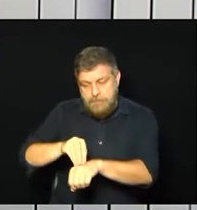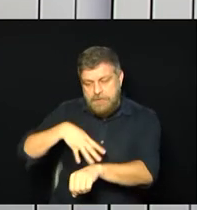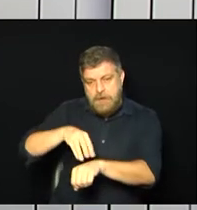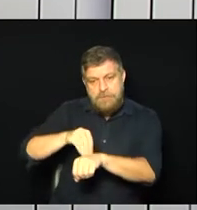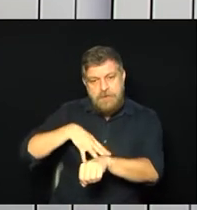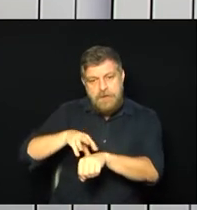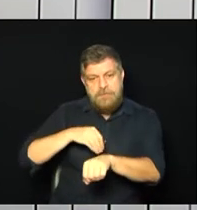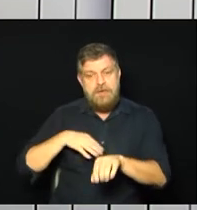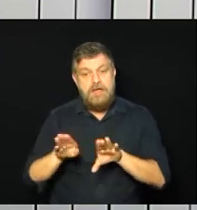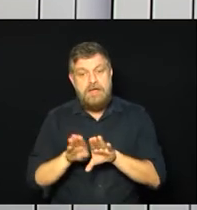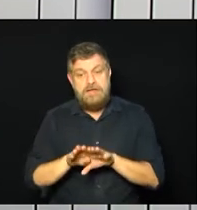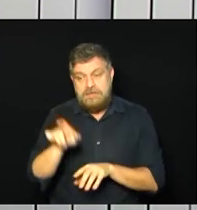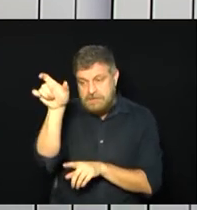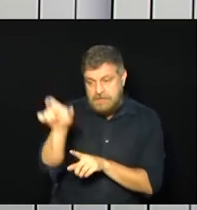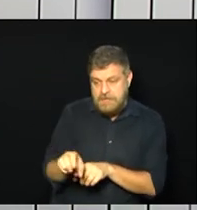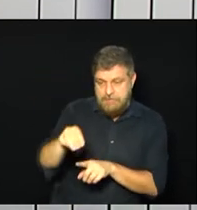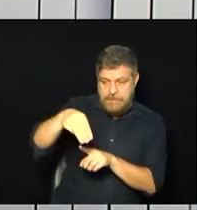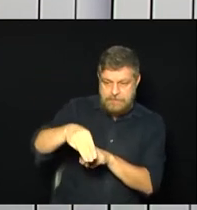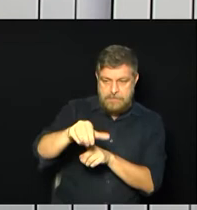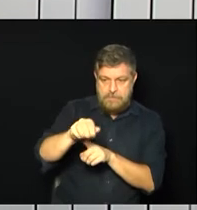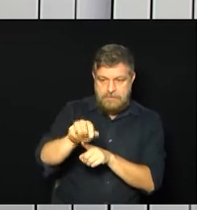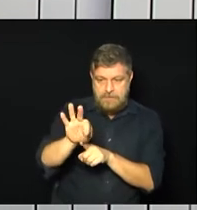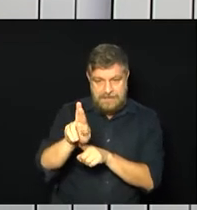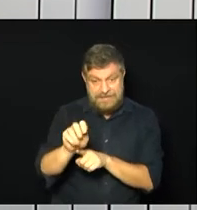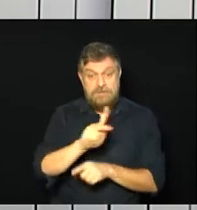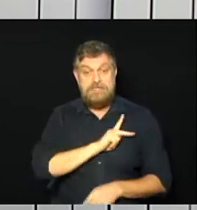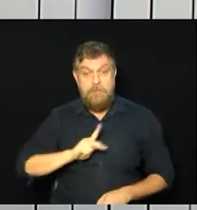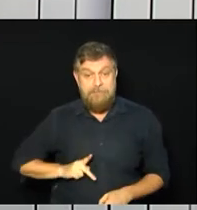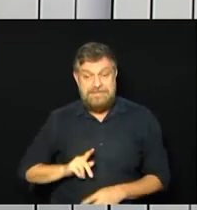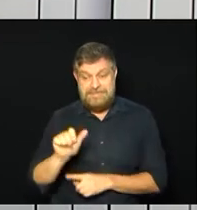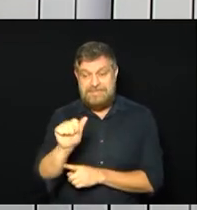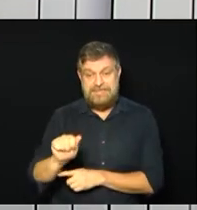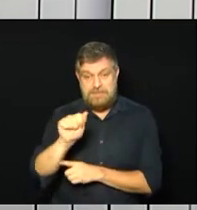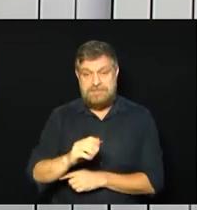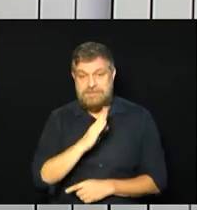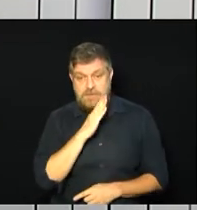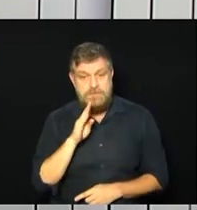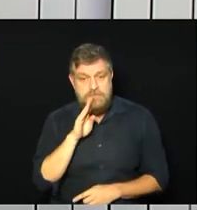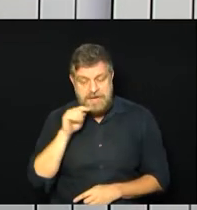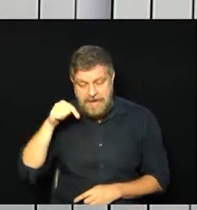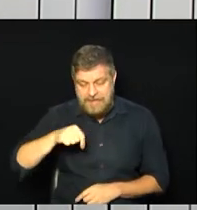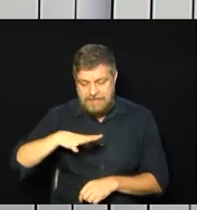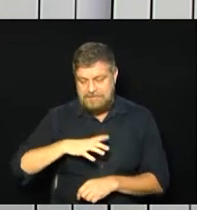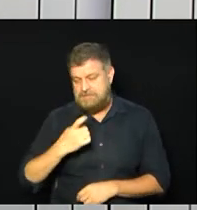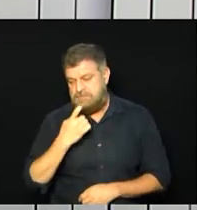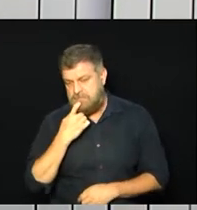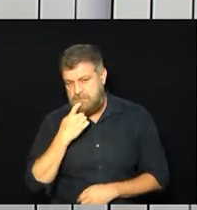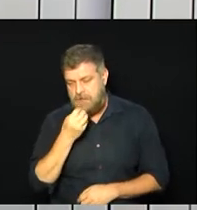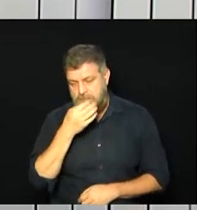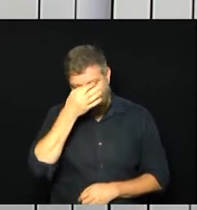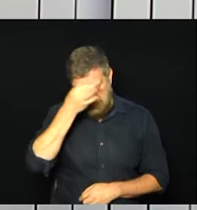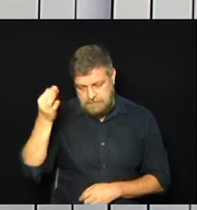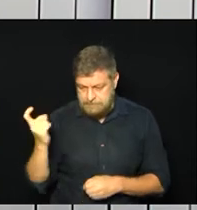e também ao Matheus Mazon, ele que é presidente da Abrazel Regional Campinas, e boa sorte aí nesta